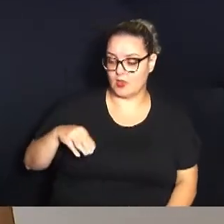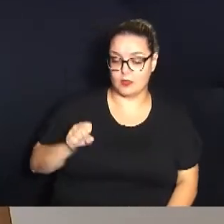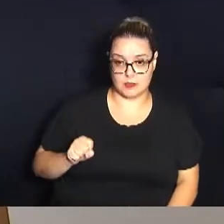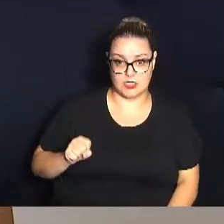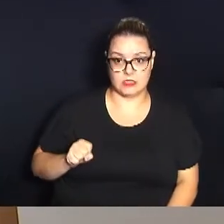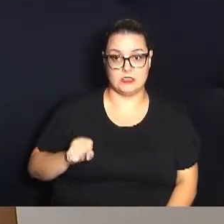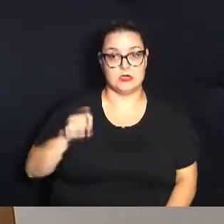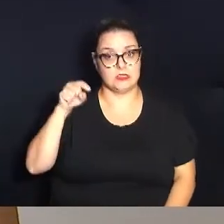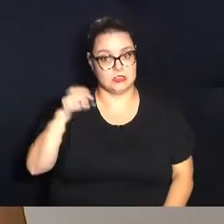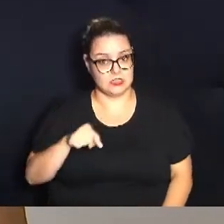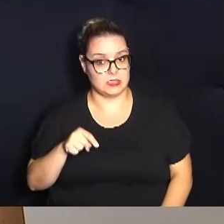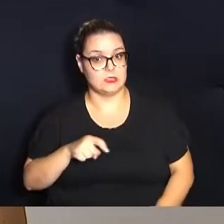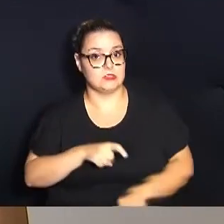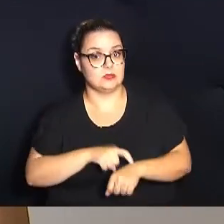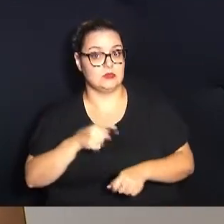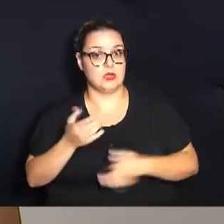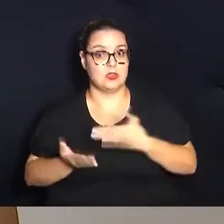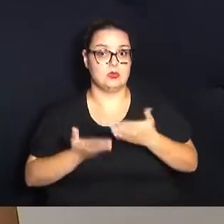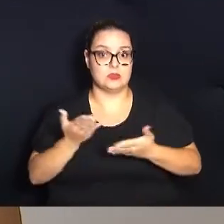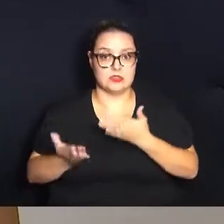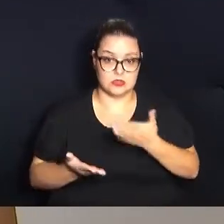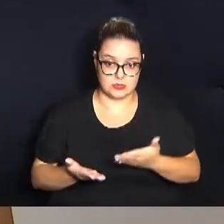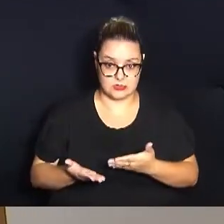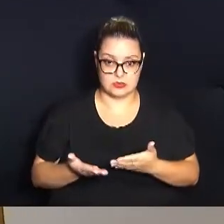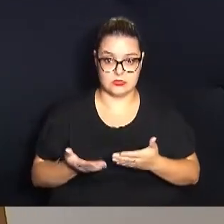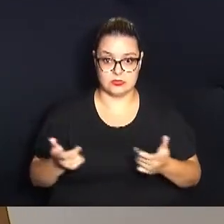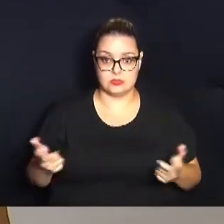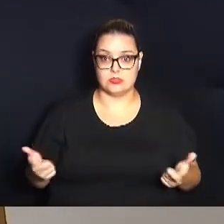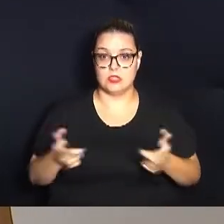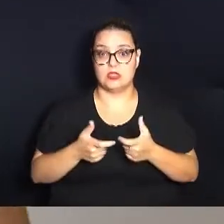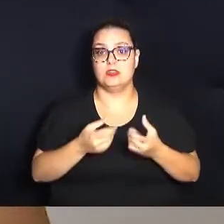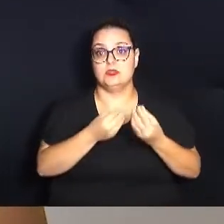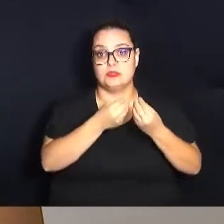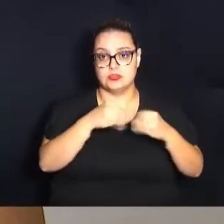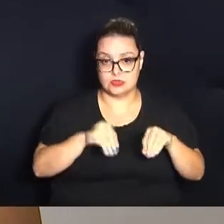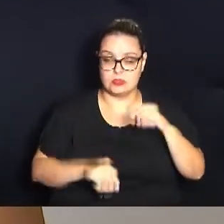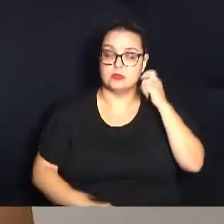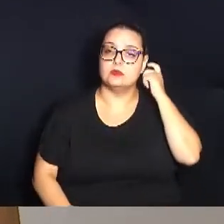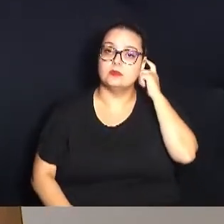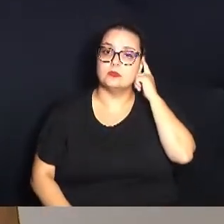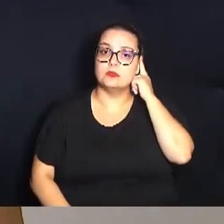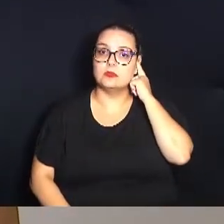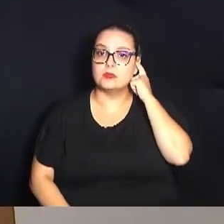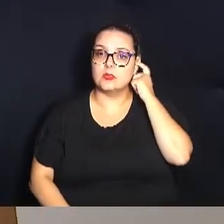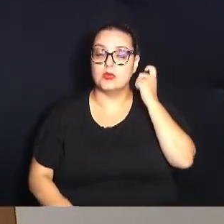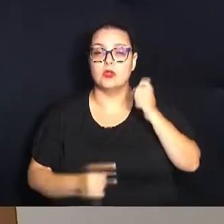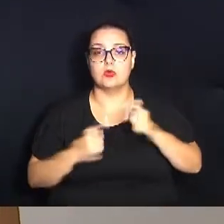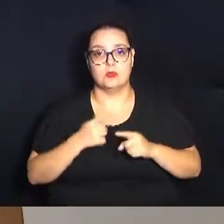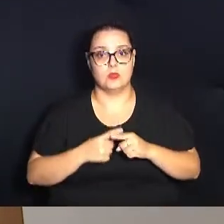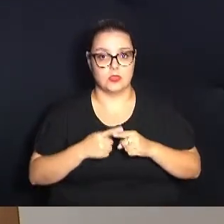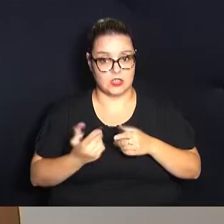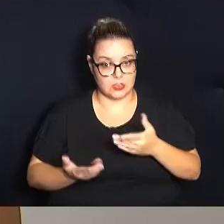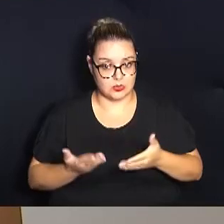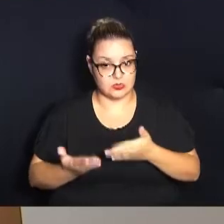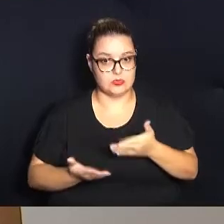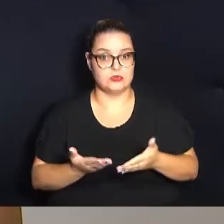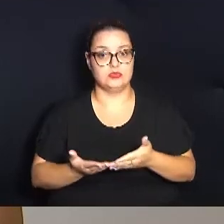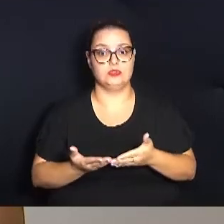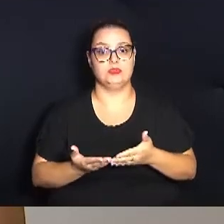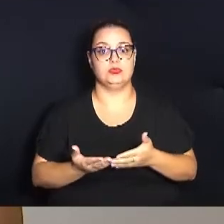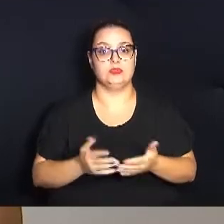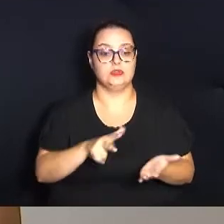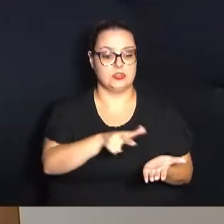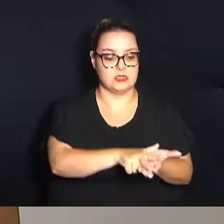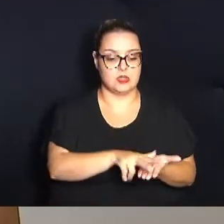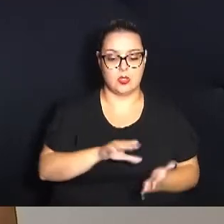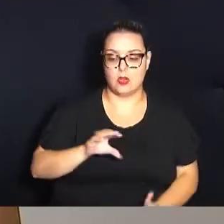OMS diz que nesses casos o tratamento tem que ser na base da redução de danos né porque o tratamento eh